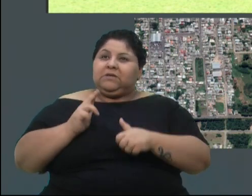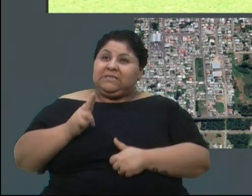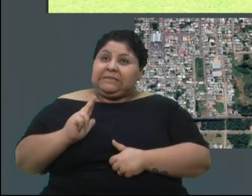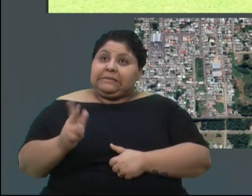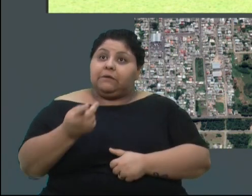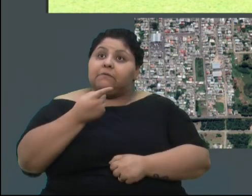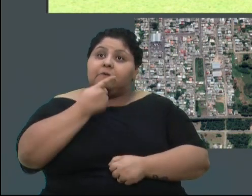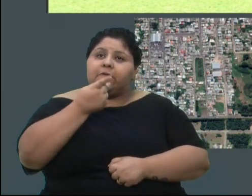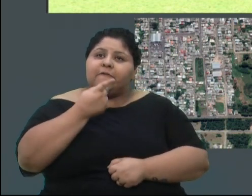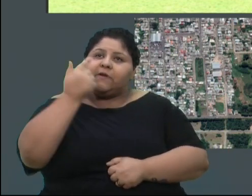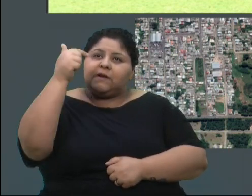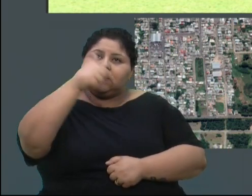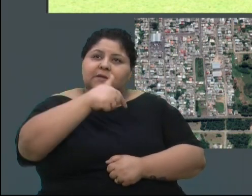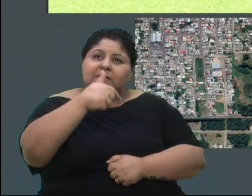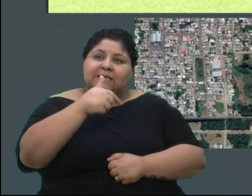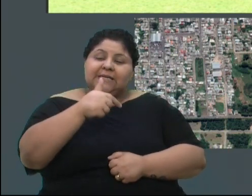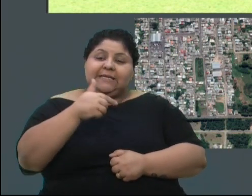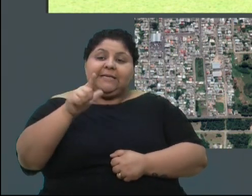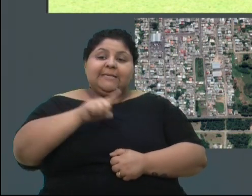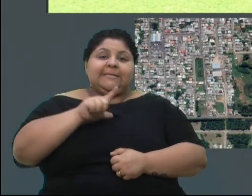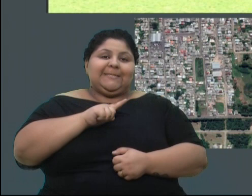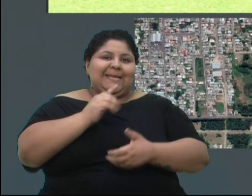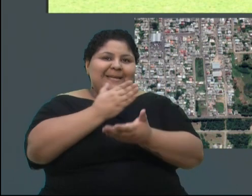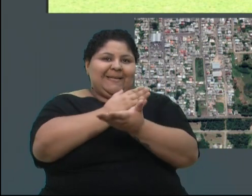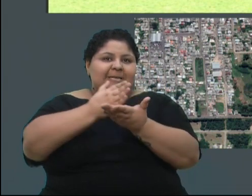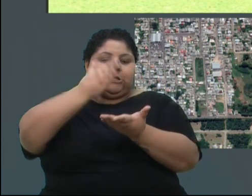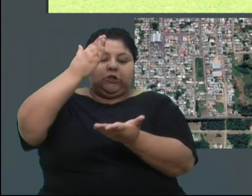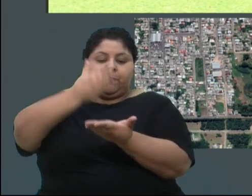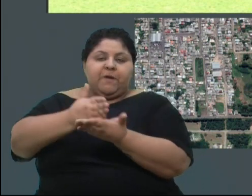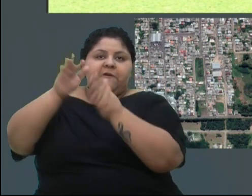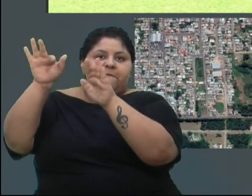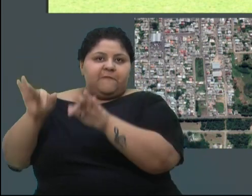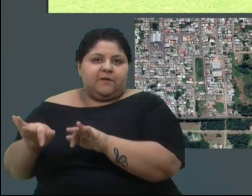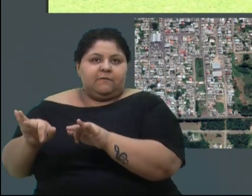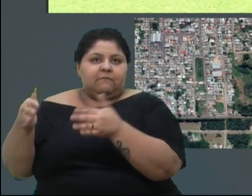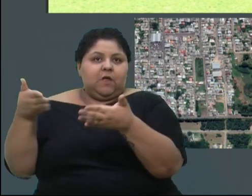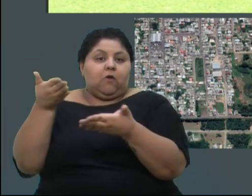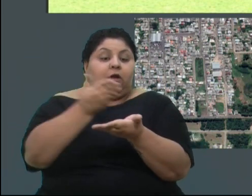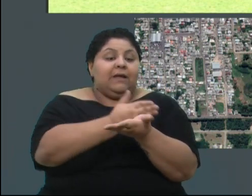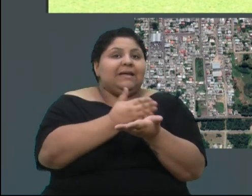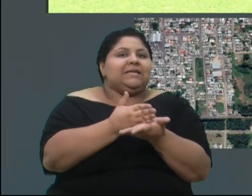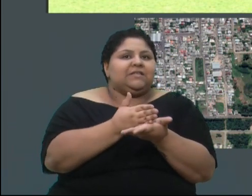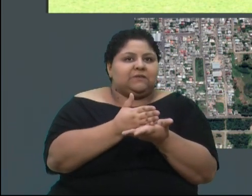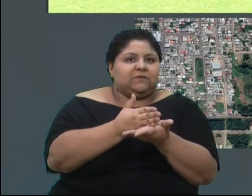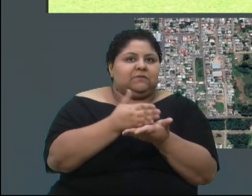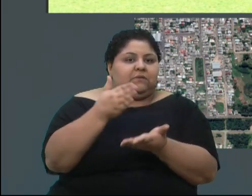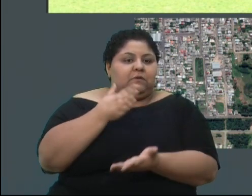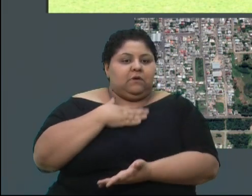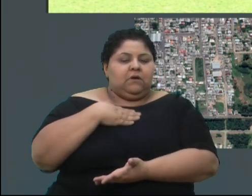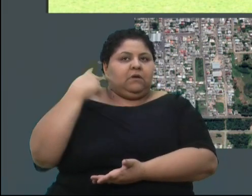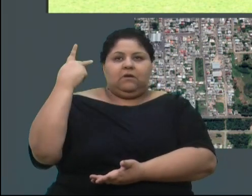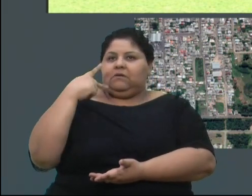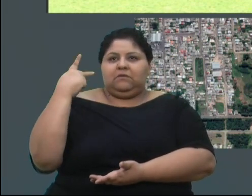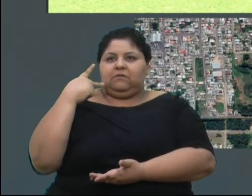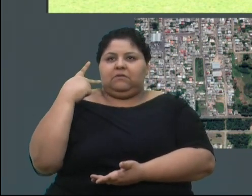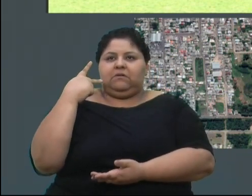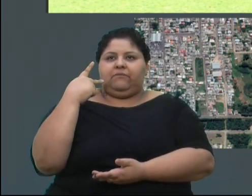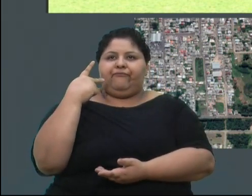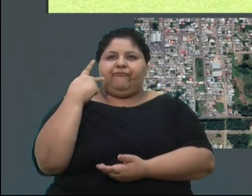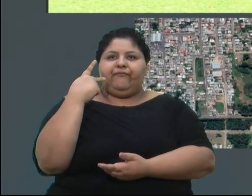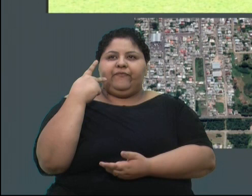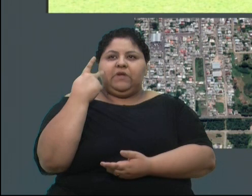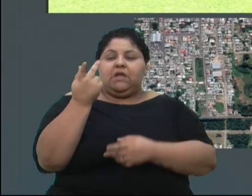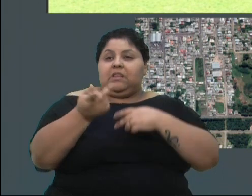TV Câmara, tem início, meio e fim, e nós estamos no início. E esse vereador não se promove às custas dos